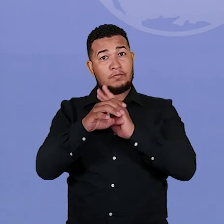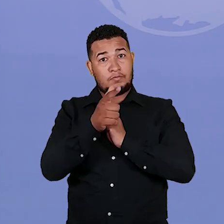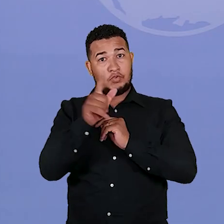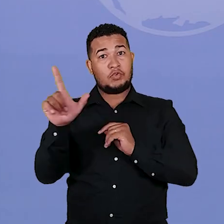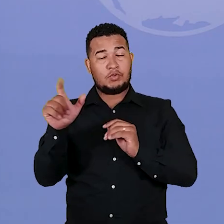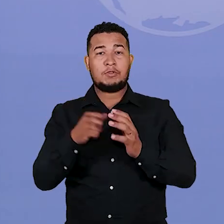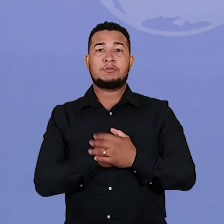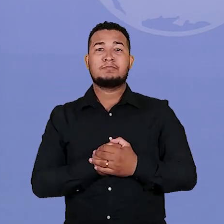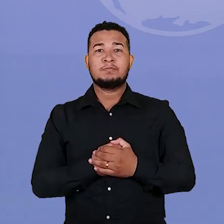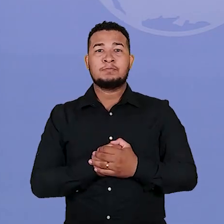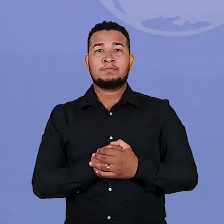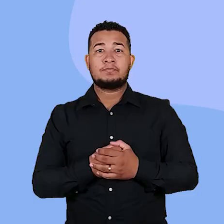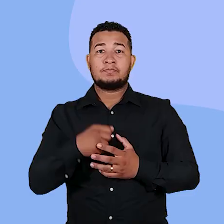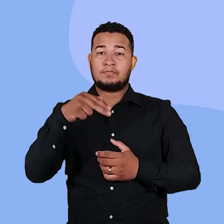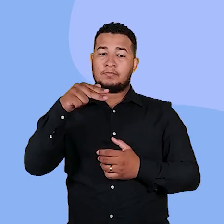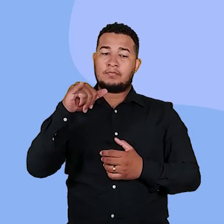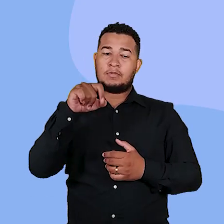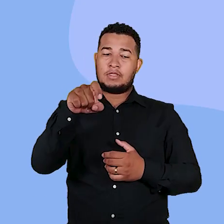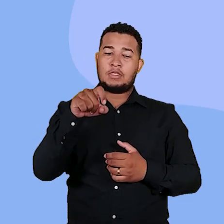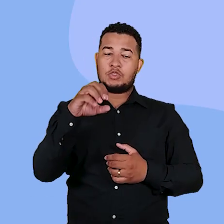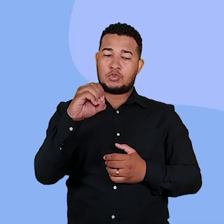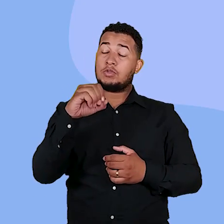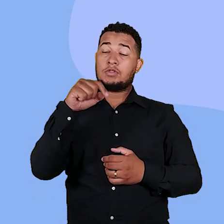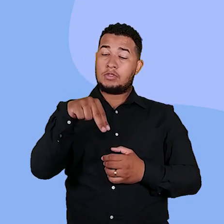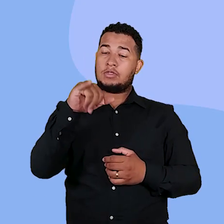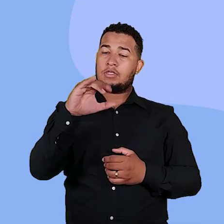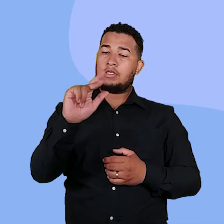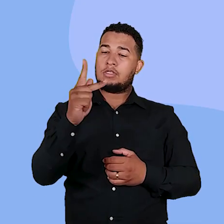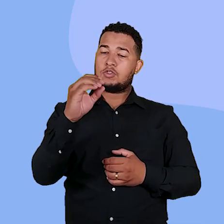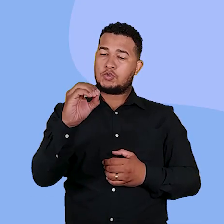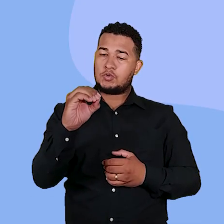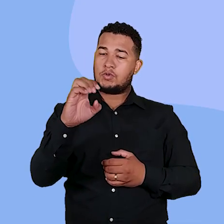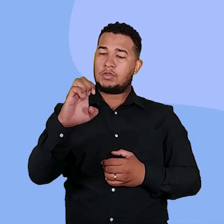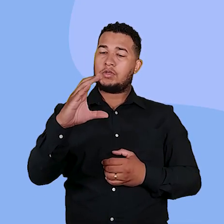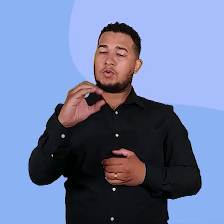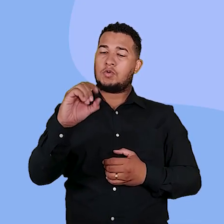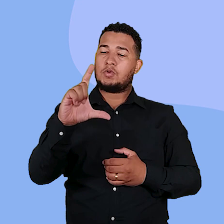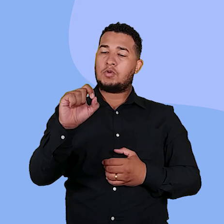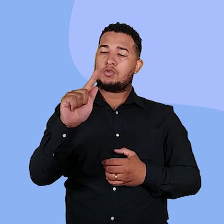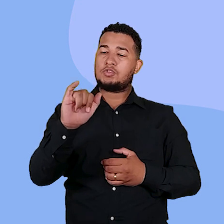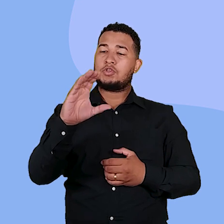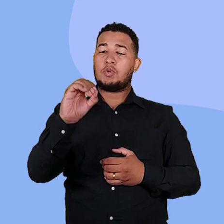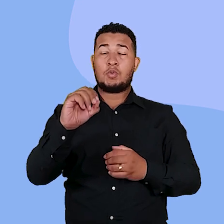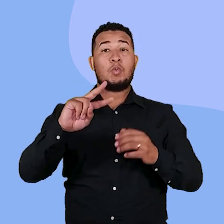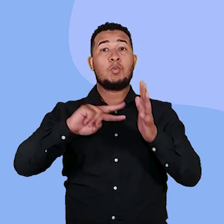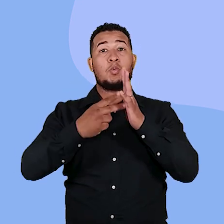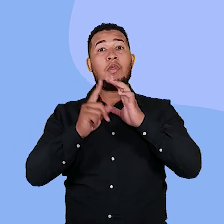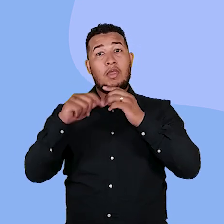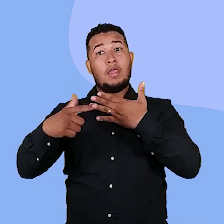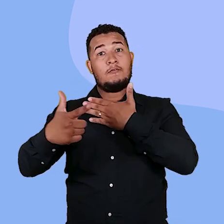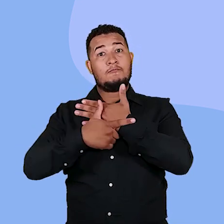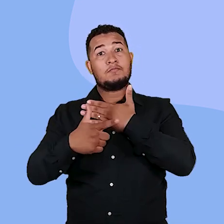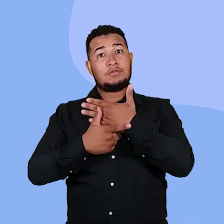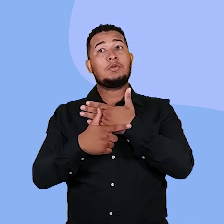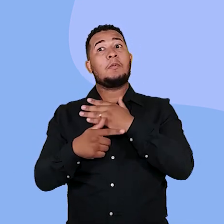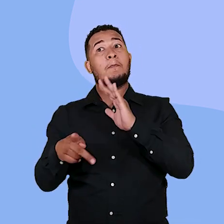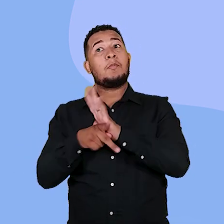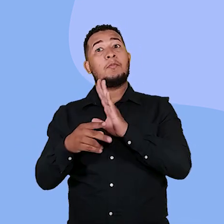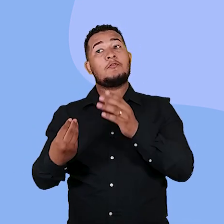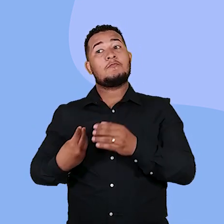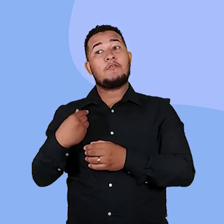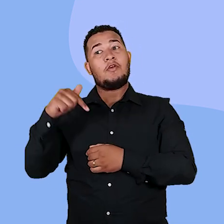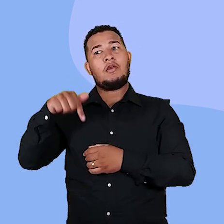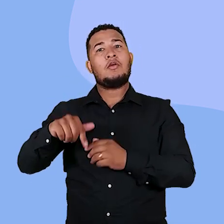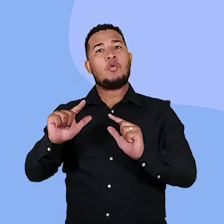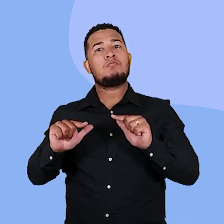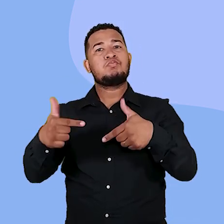esse próximo conceito aqui. Nicho ecológico. É a função ou papel biológico desempenhado pelo ser vivo